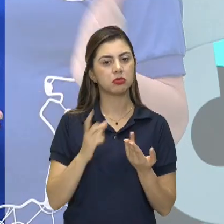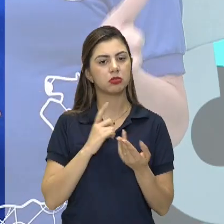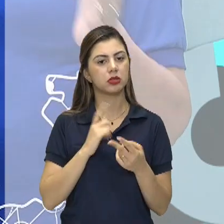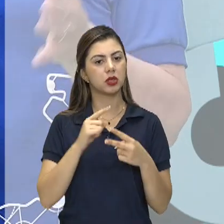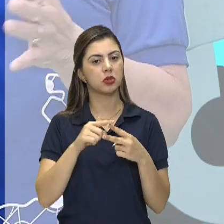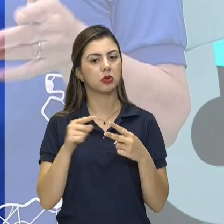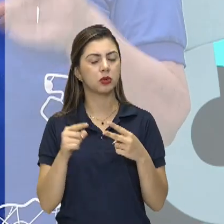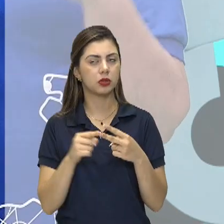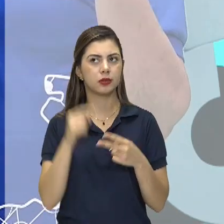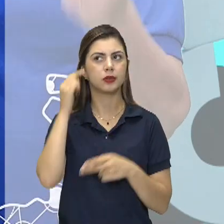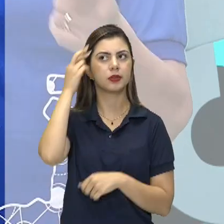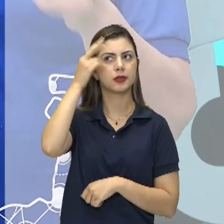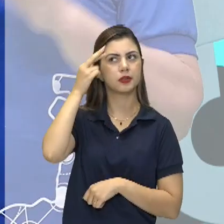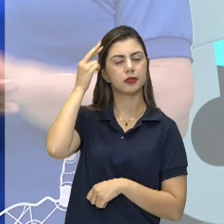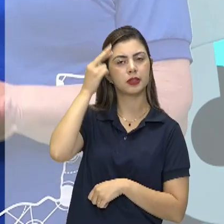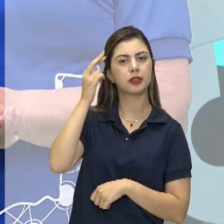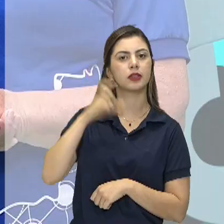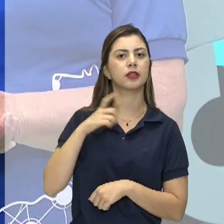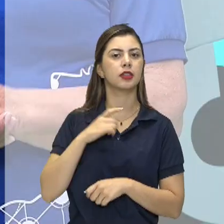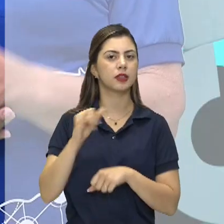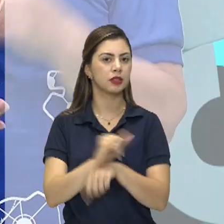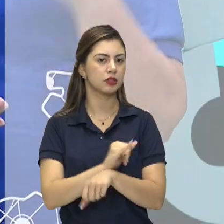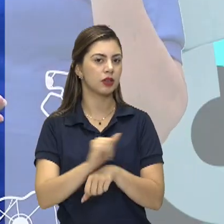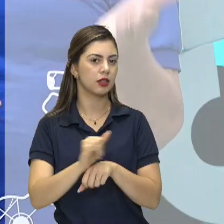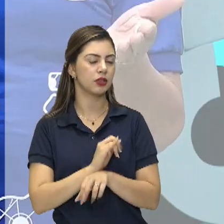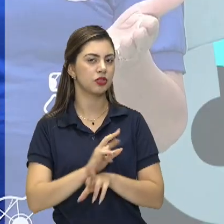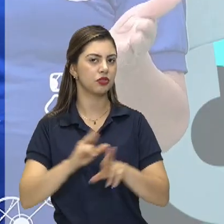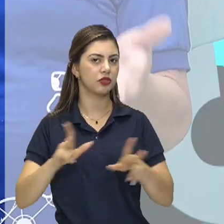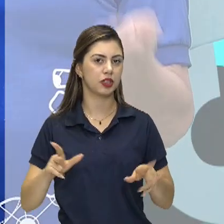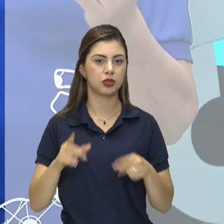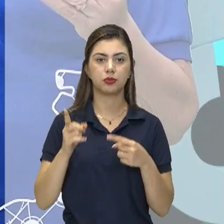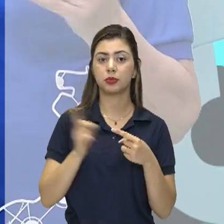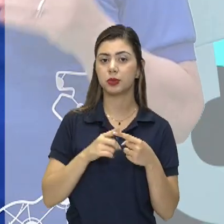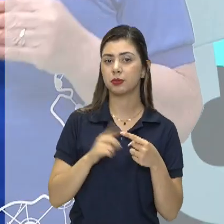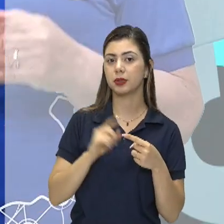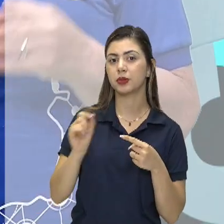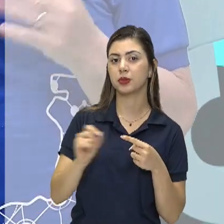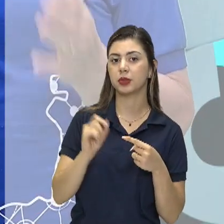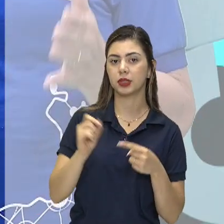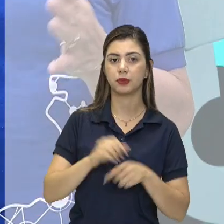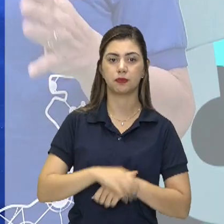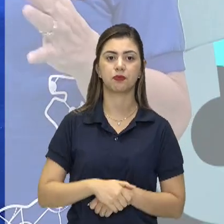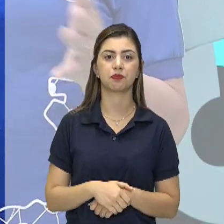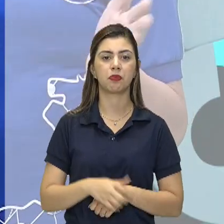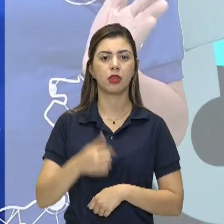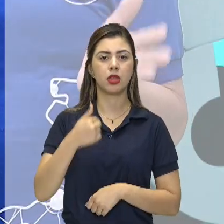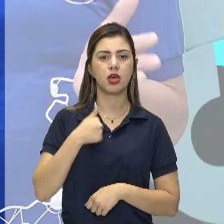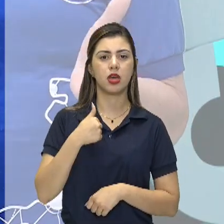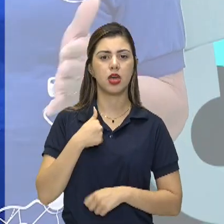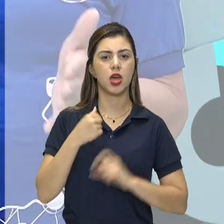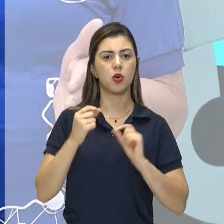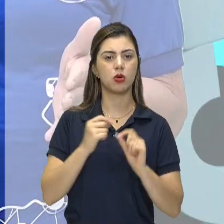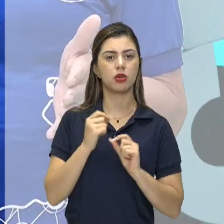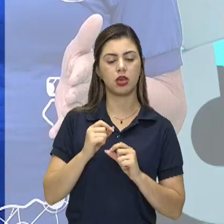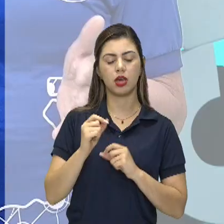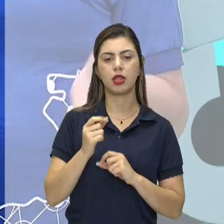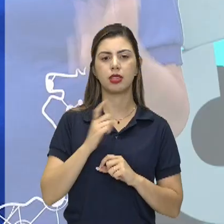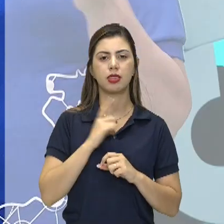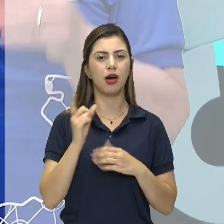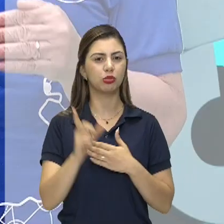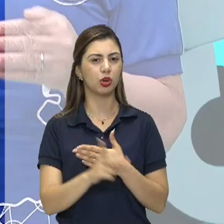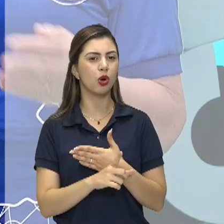me levaram a adotar diferente método. A primeira é que eu não sou propriamente um autor